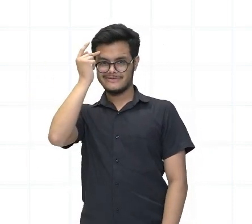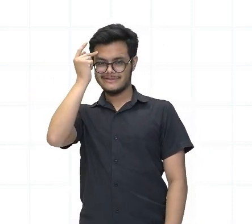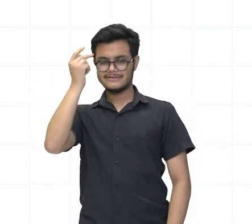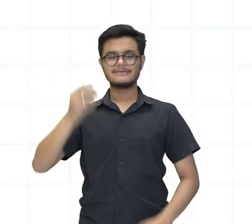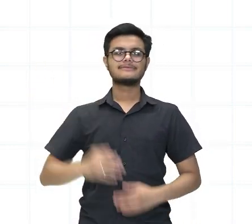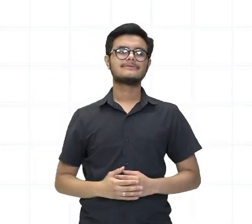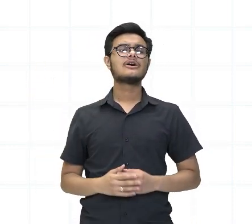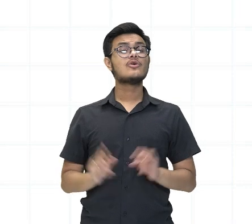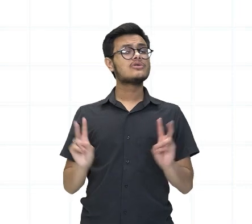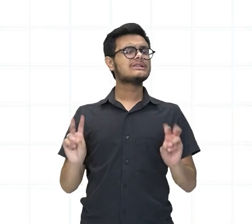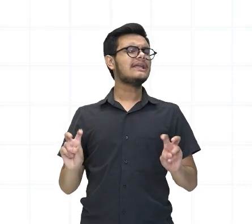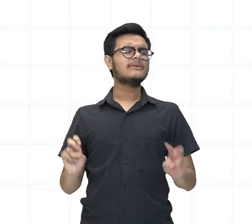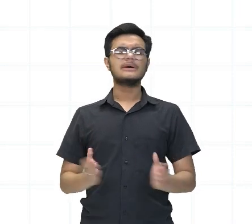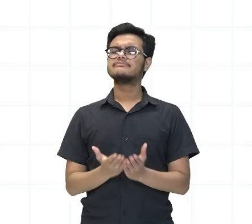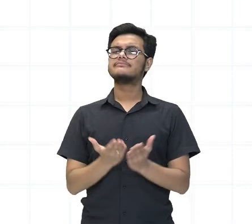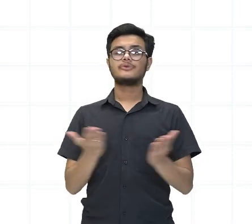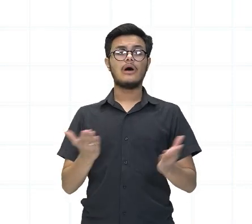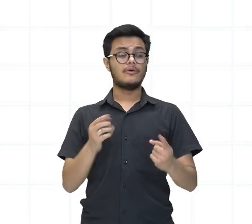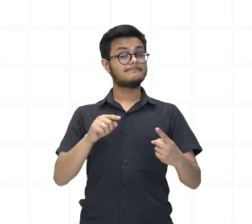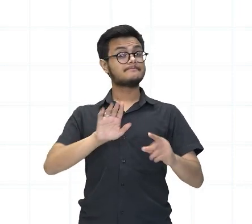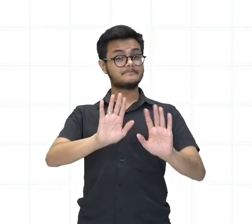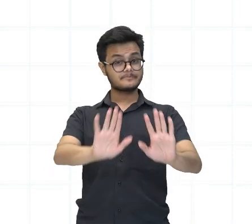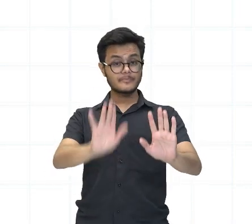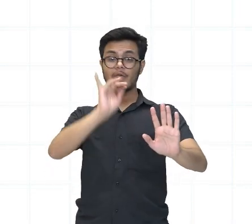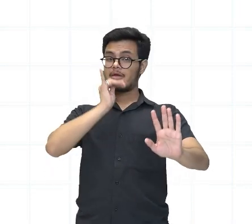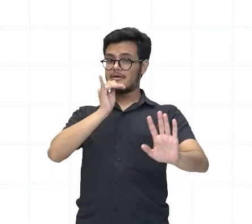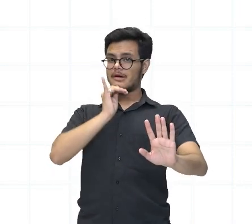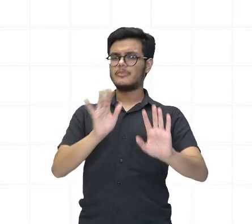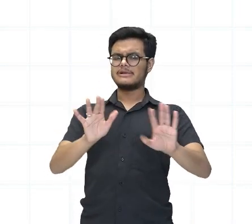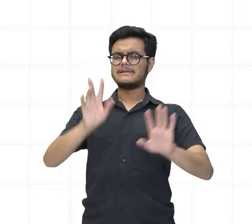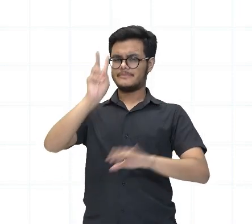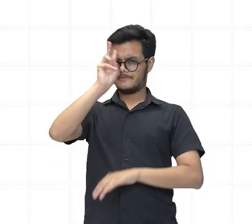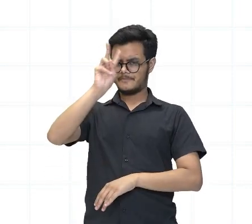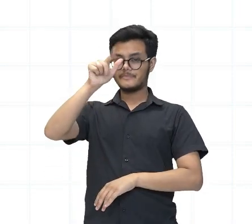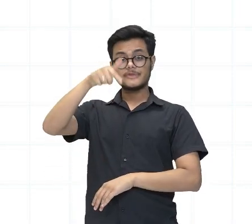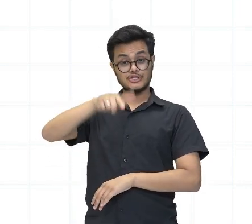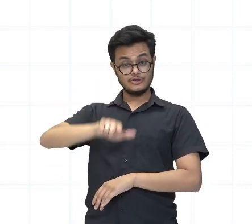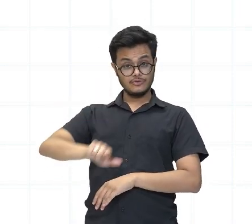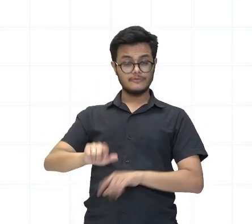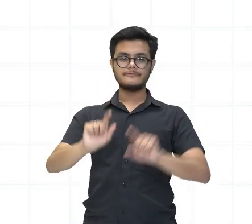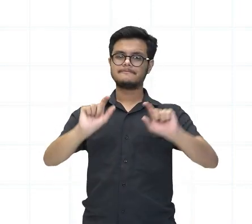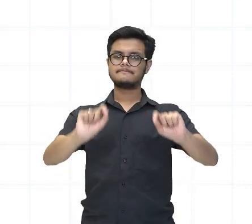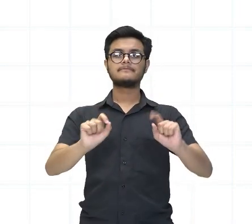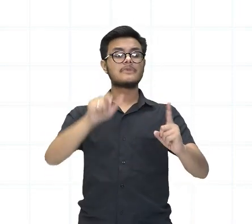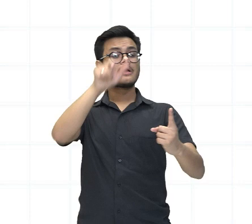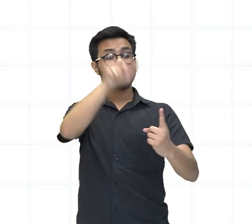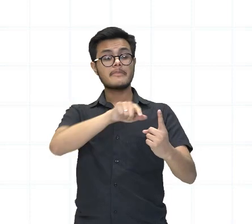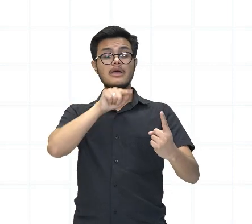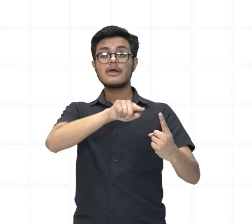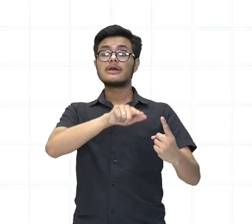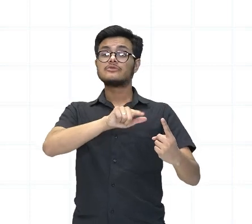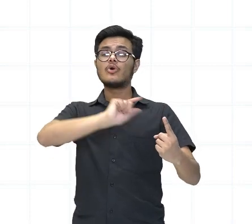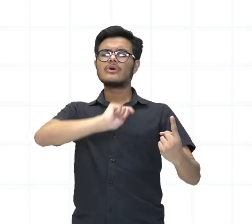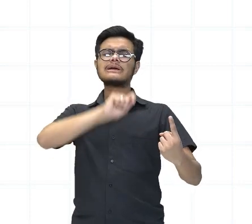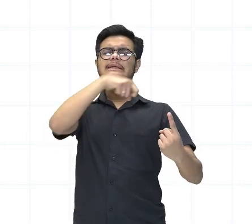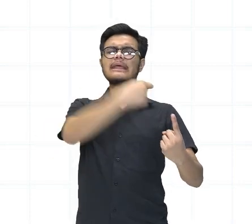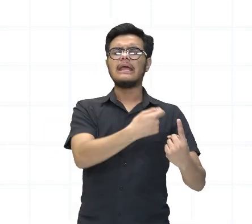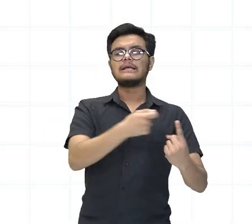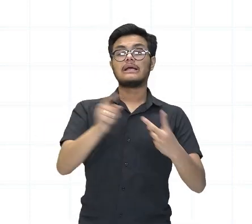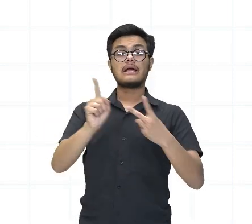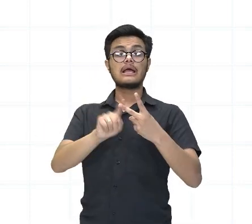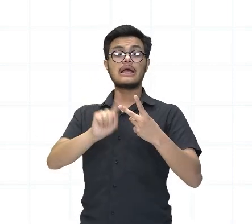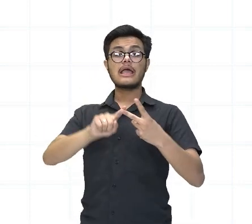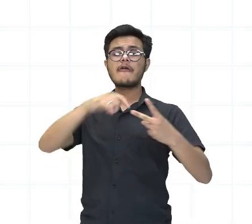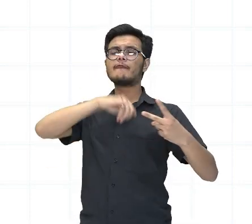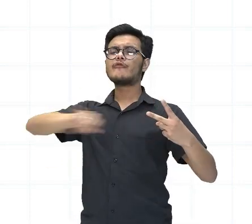o assunto, é o tema da conversa. Estamos falando sobre essa pessoa, né? Então, além disso, né, quando eu digo que o